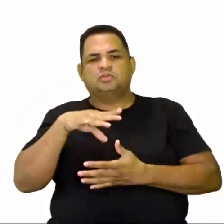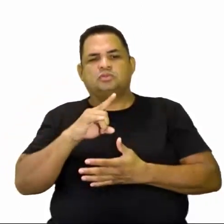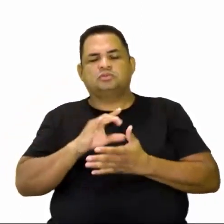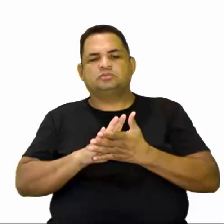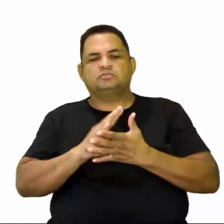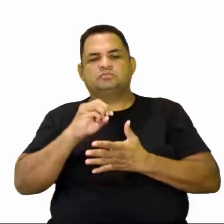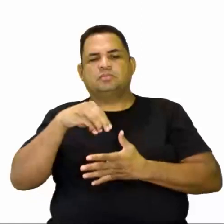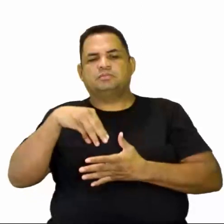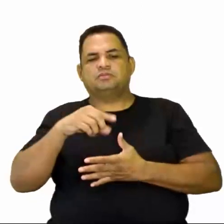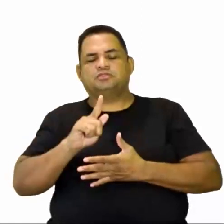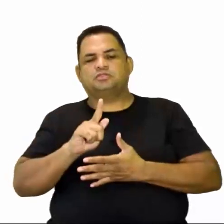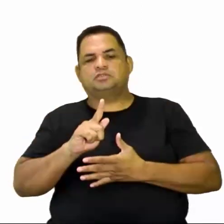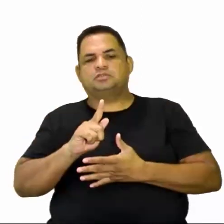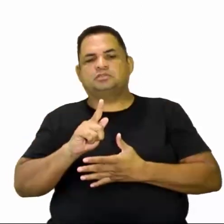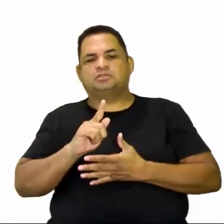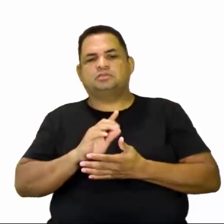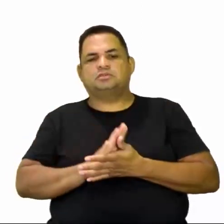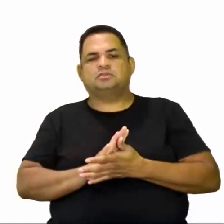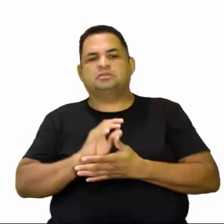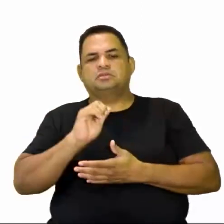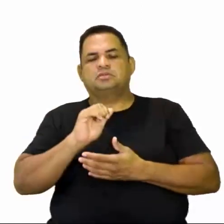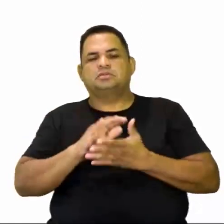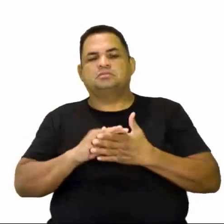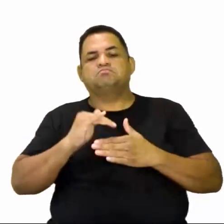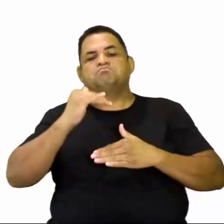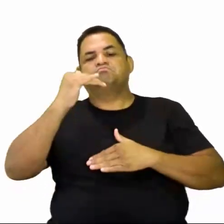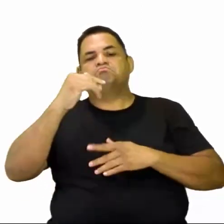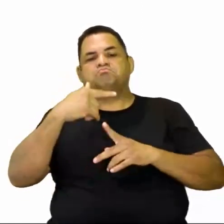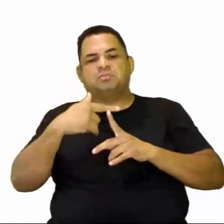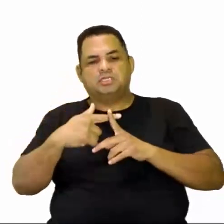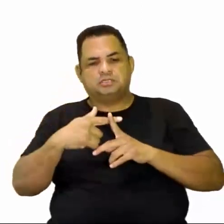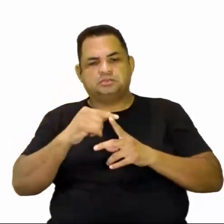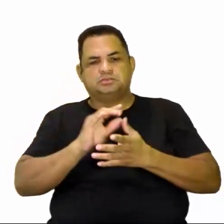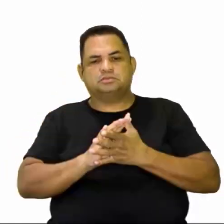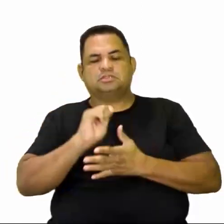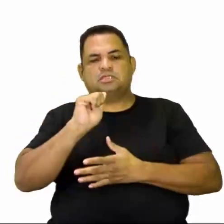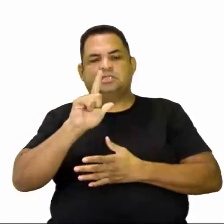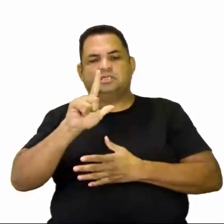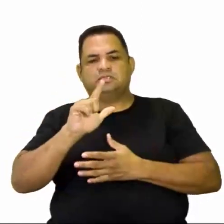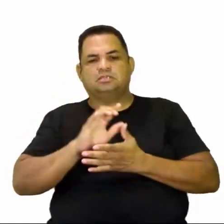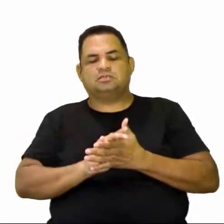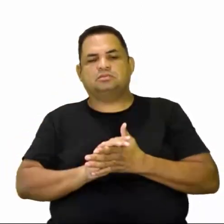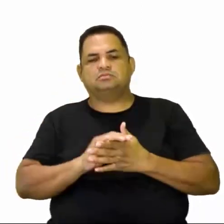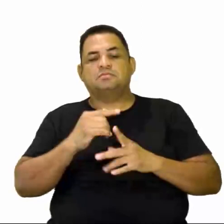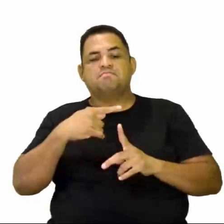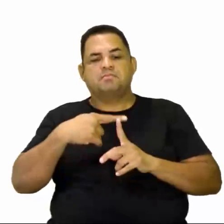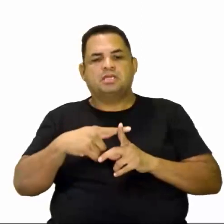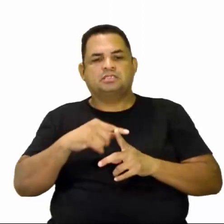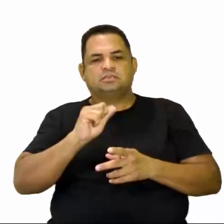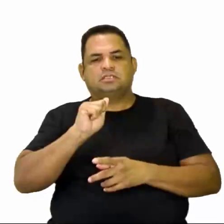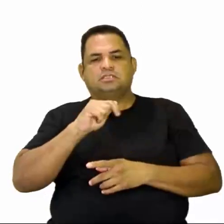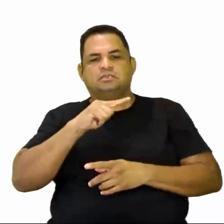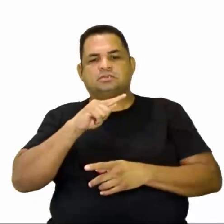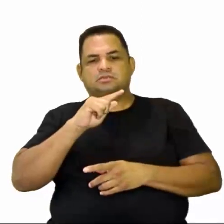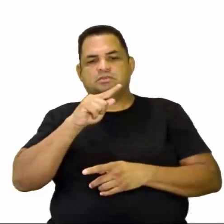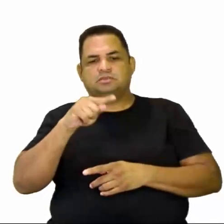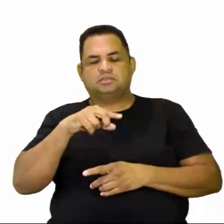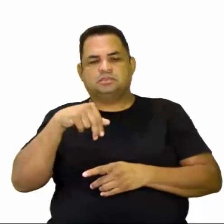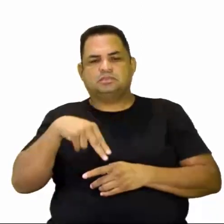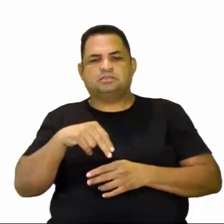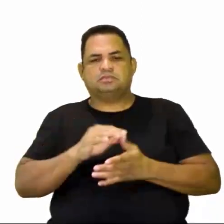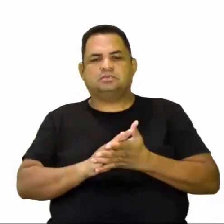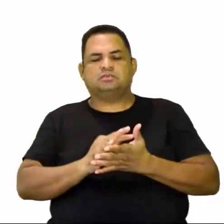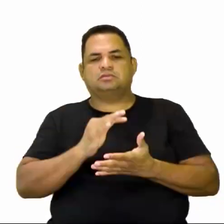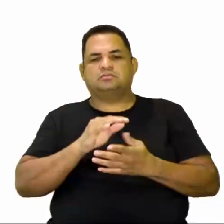o magnésio. Magnésio mais reativo do que o alumínio. Alumínio mais reativo do que o zinco.